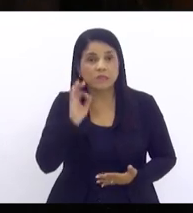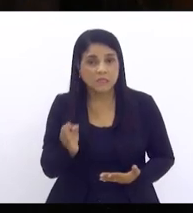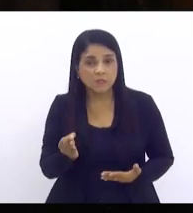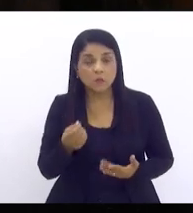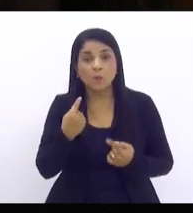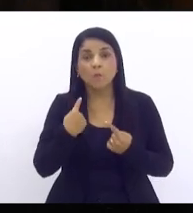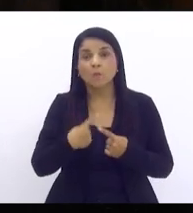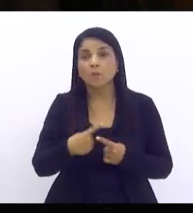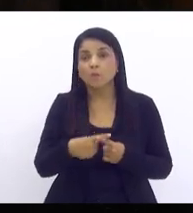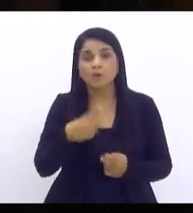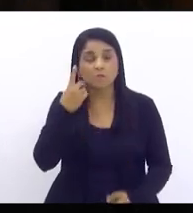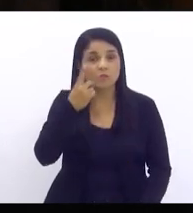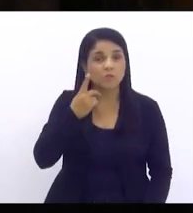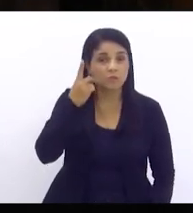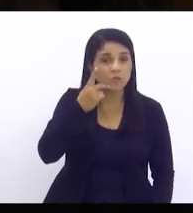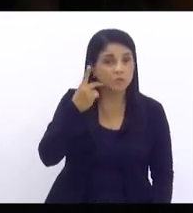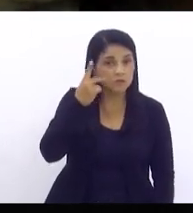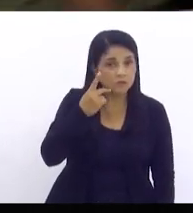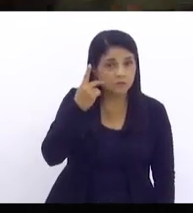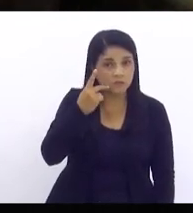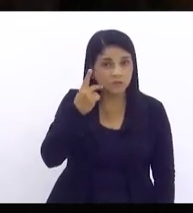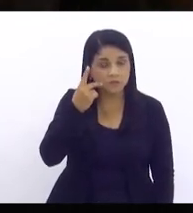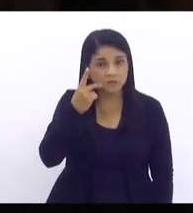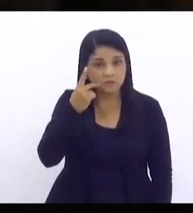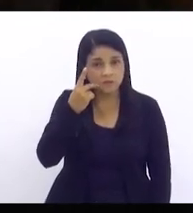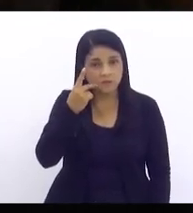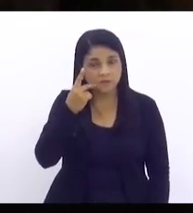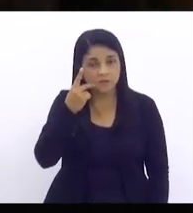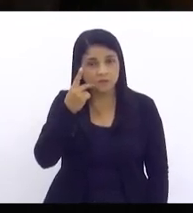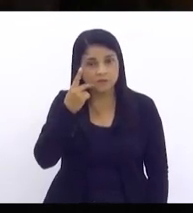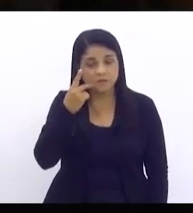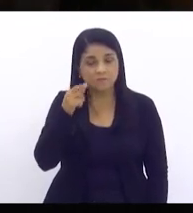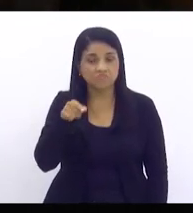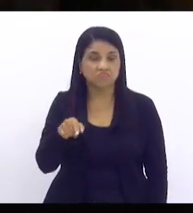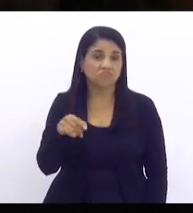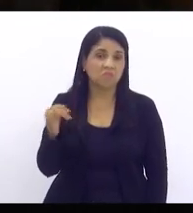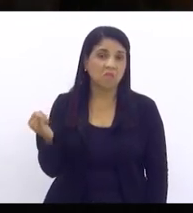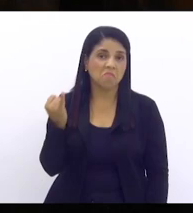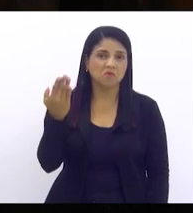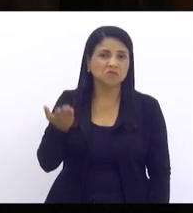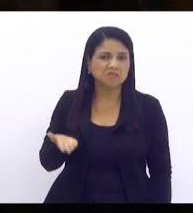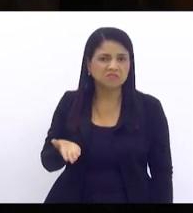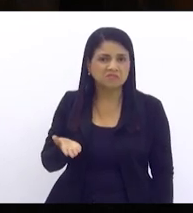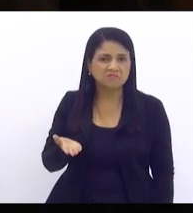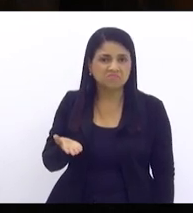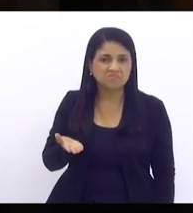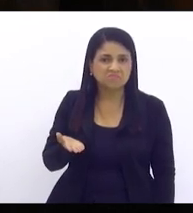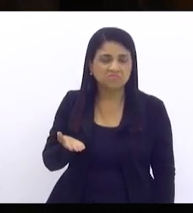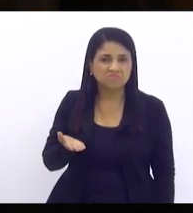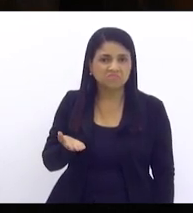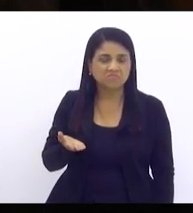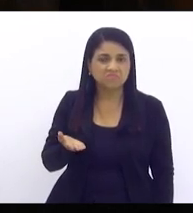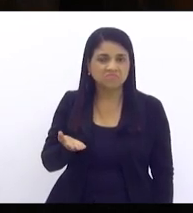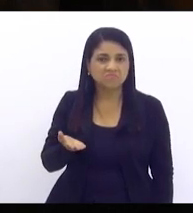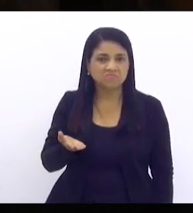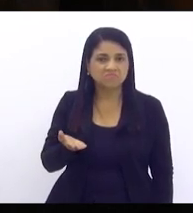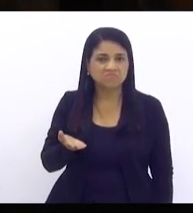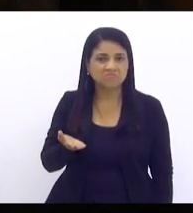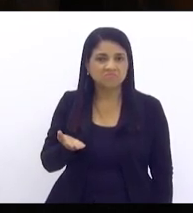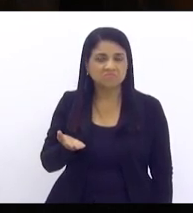que politicamente isso seria importante. e muito menos